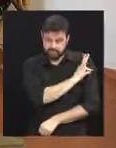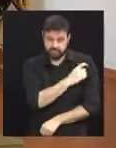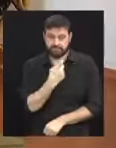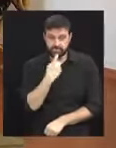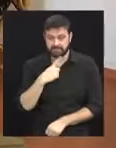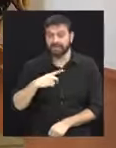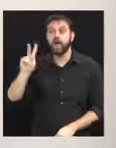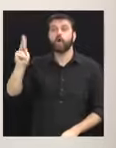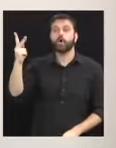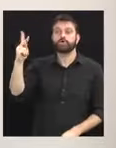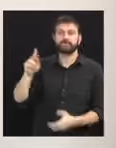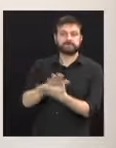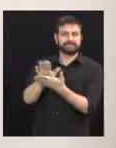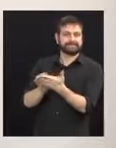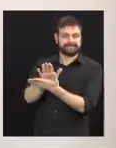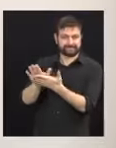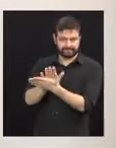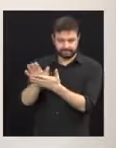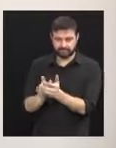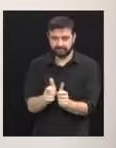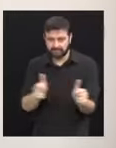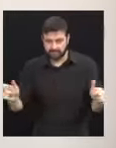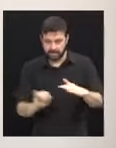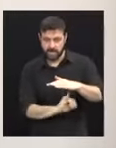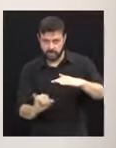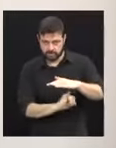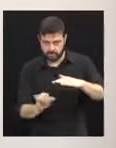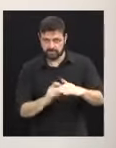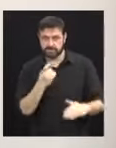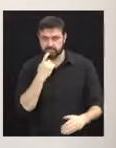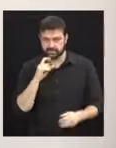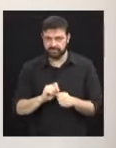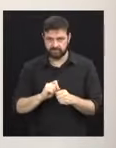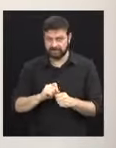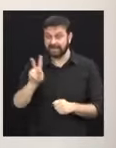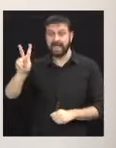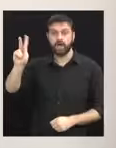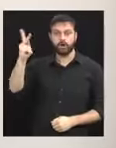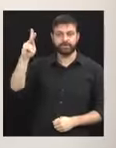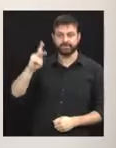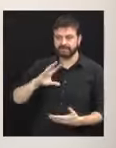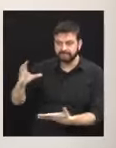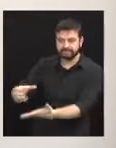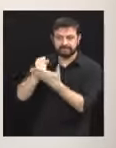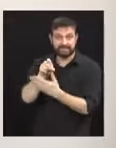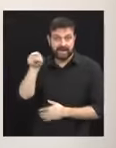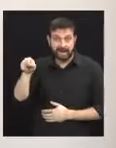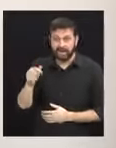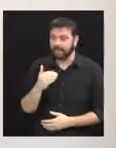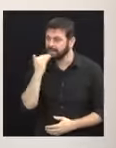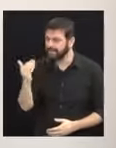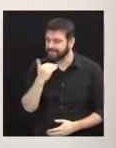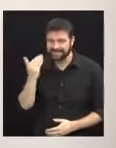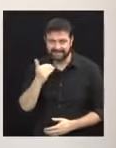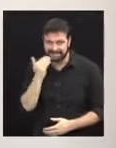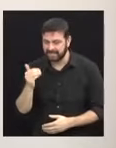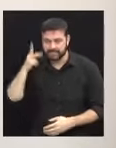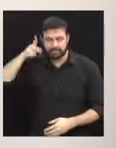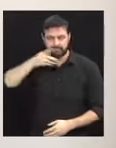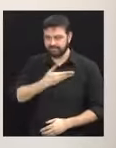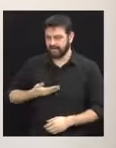ainda. E a maioria das instituições em Campinas fazem resgate em Hortolândia, porque lá, além de não ter ainda nenhuma